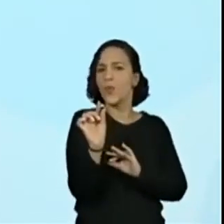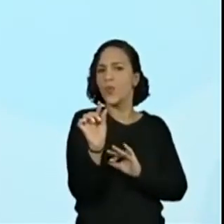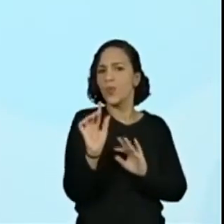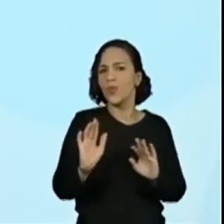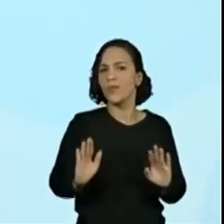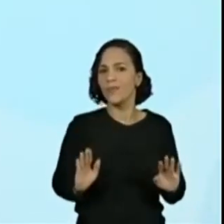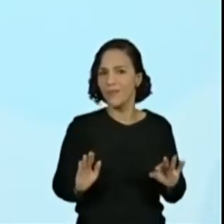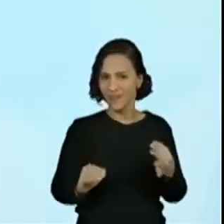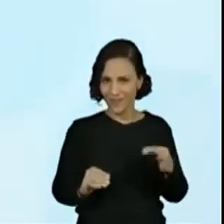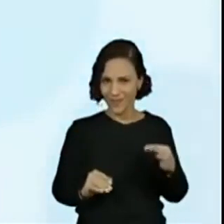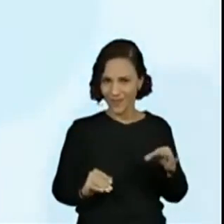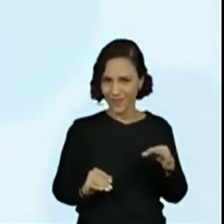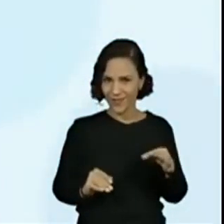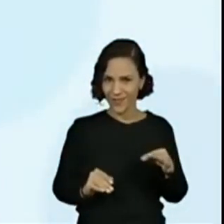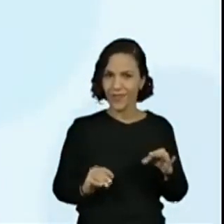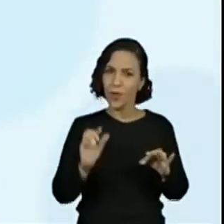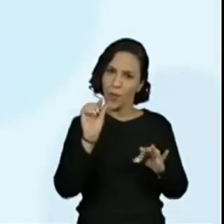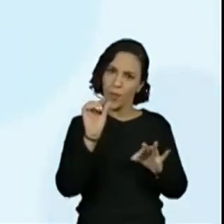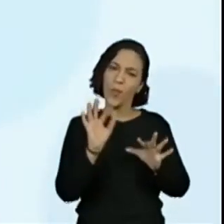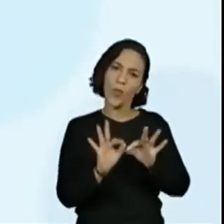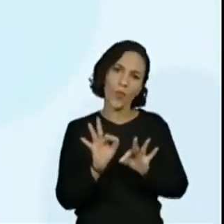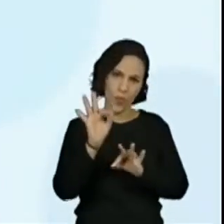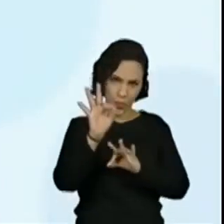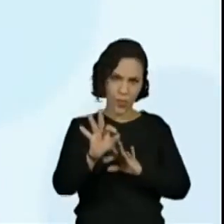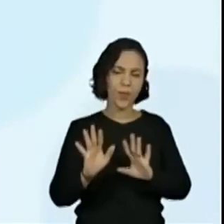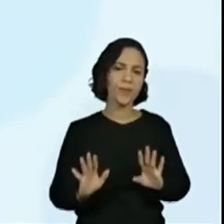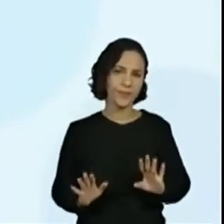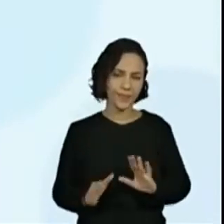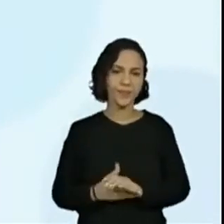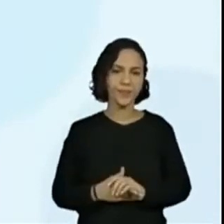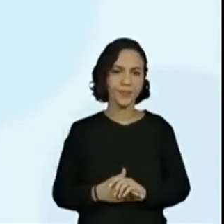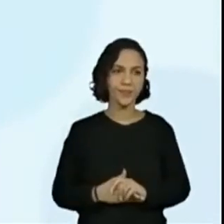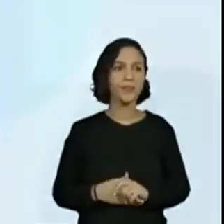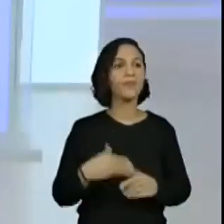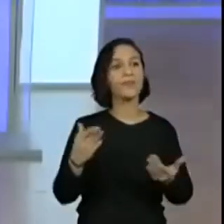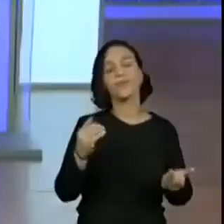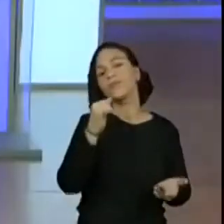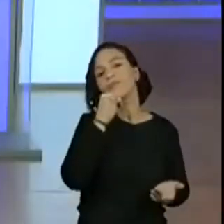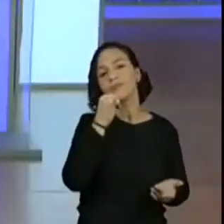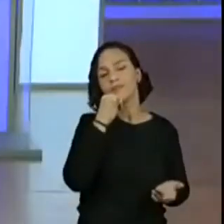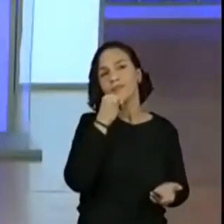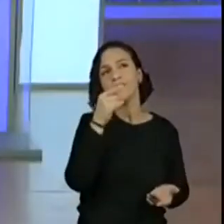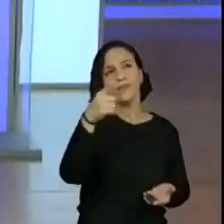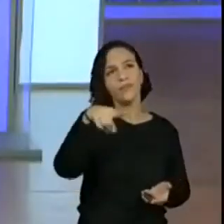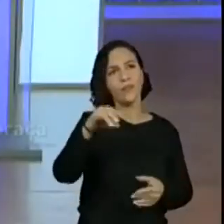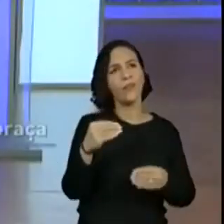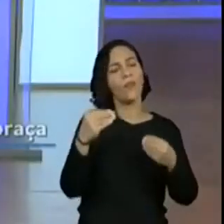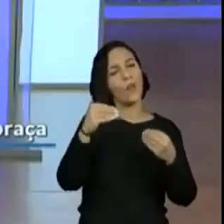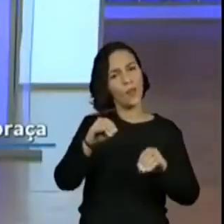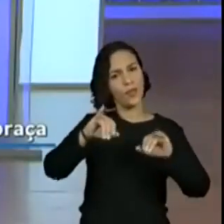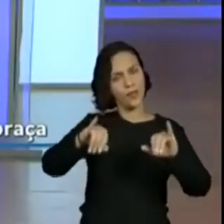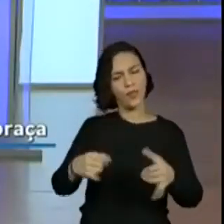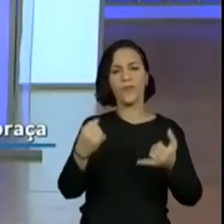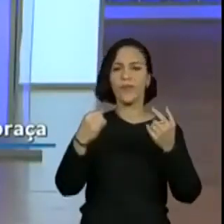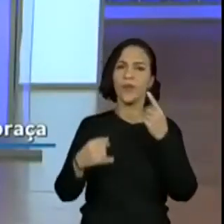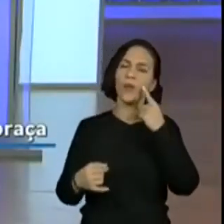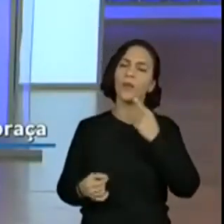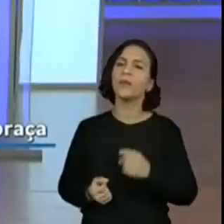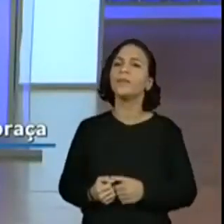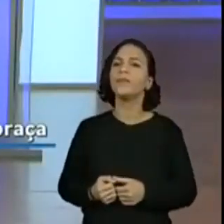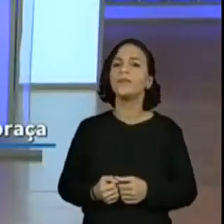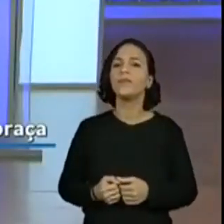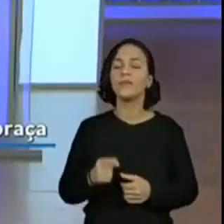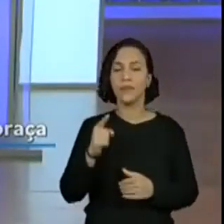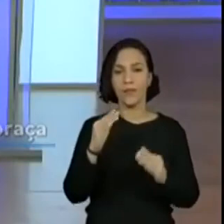é? É mais distante. Sim. A gente pode falar, então, criançada, coloquem aí pra gente